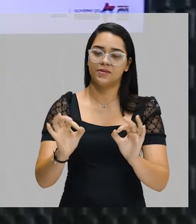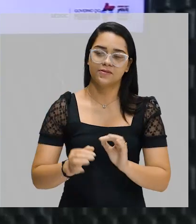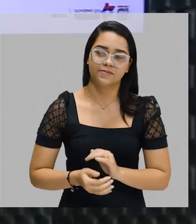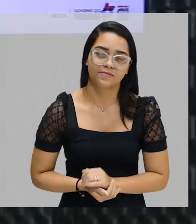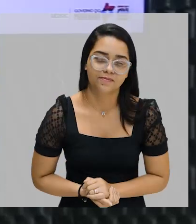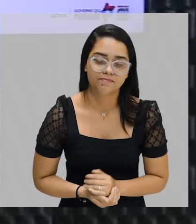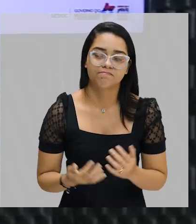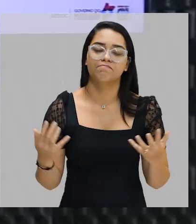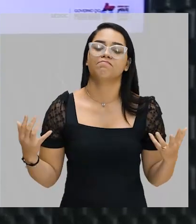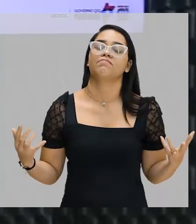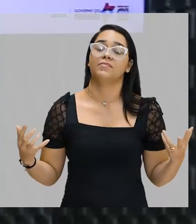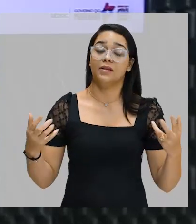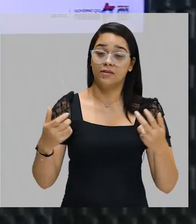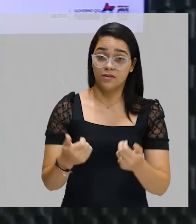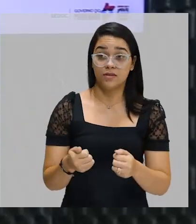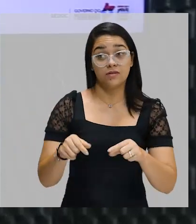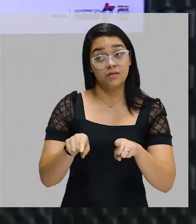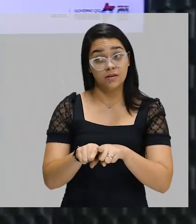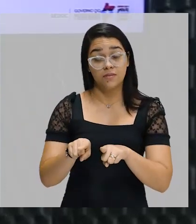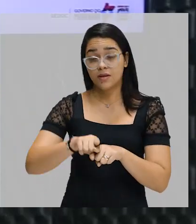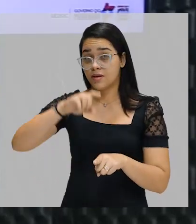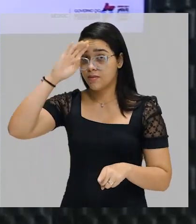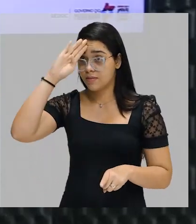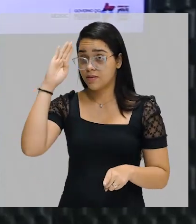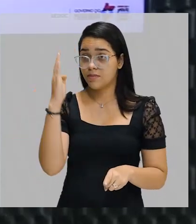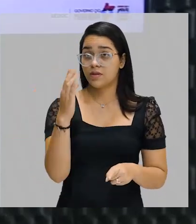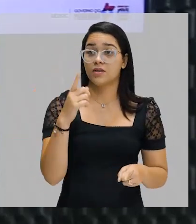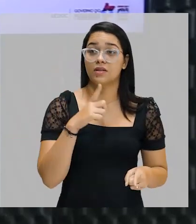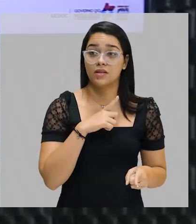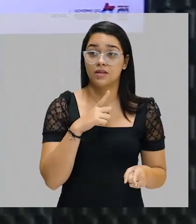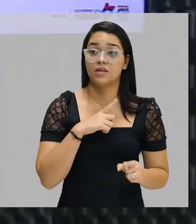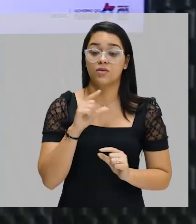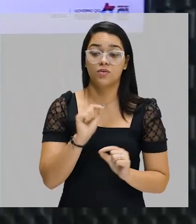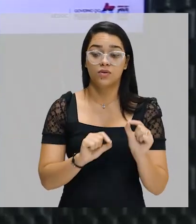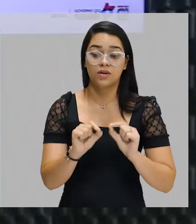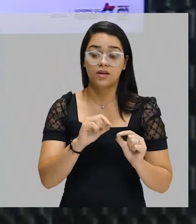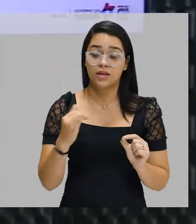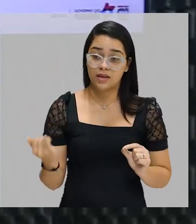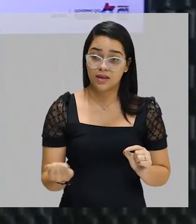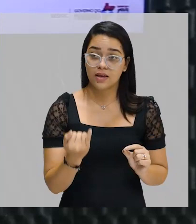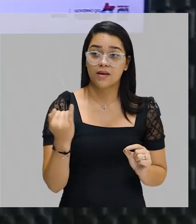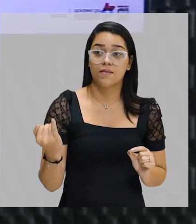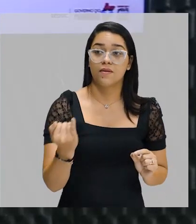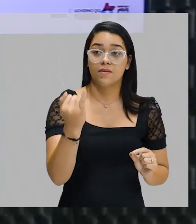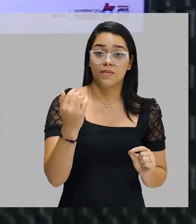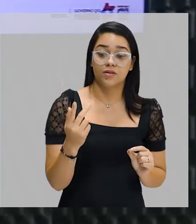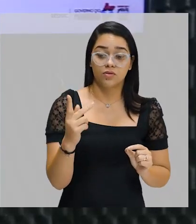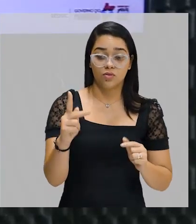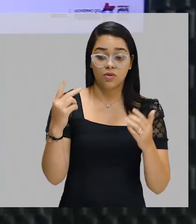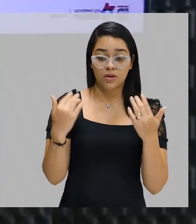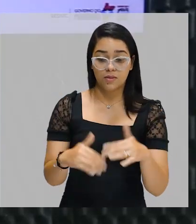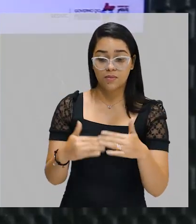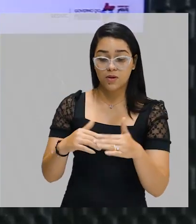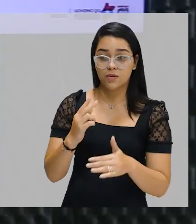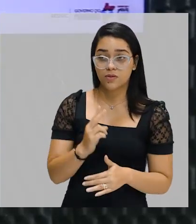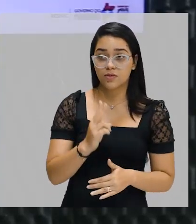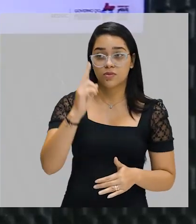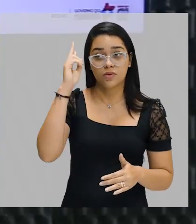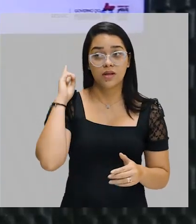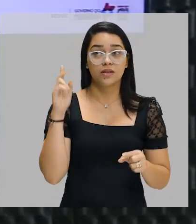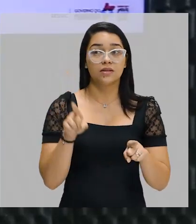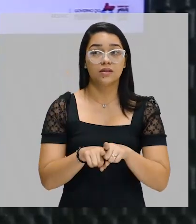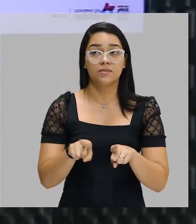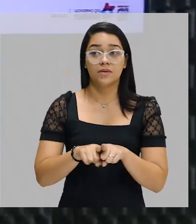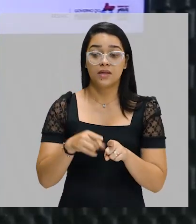sensacional, maravilhosa e principalmente muito importante para a tua prova de vestibular,